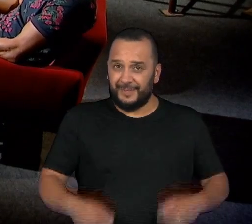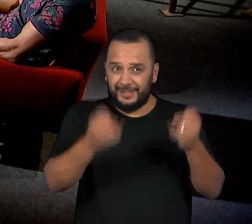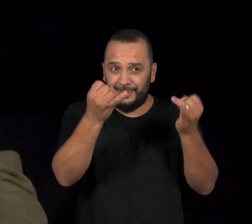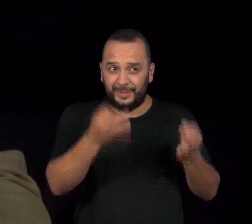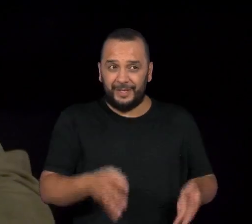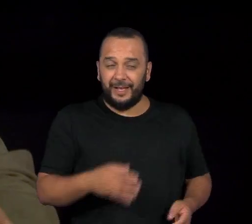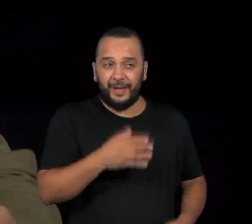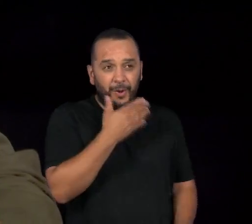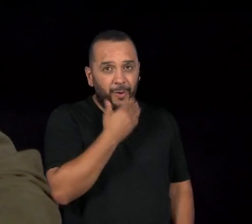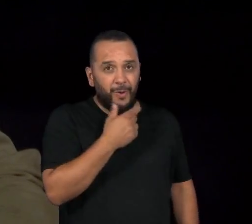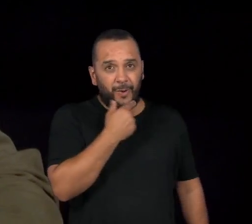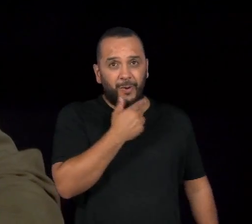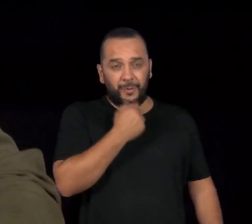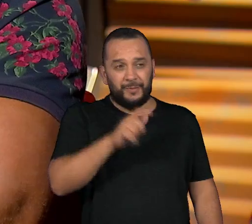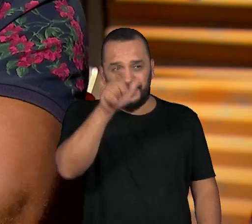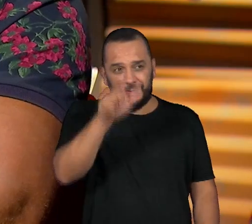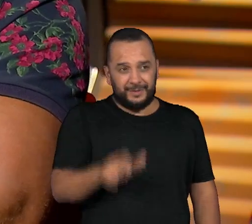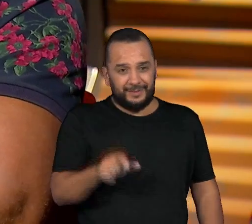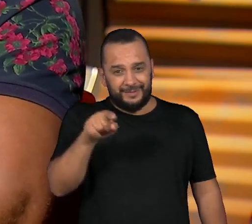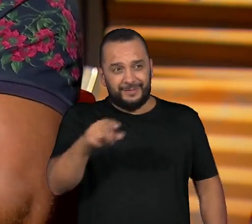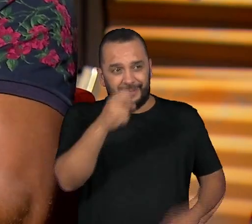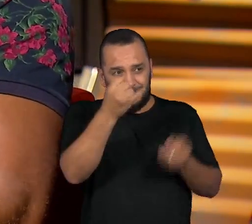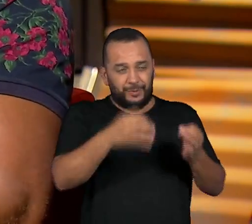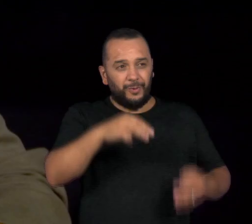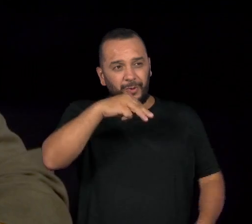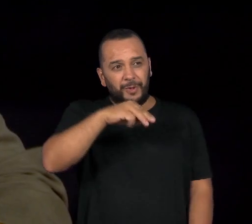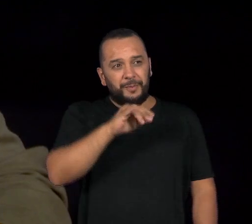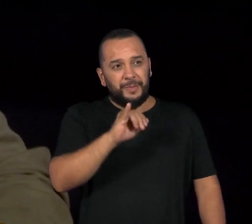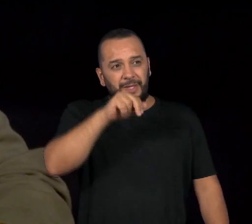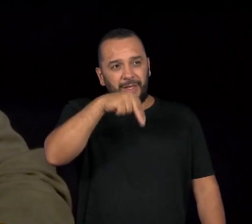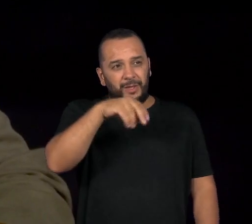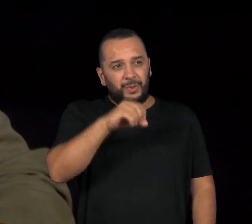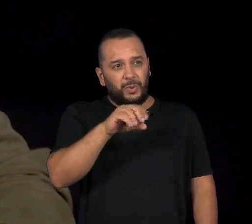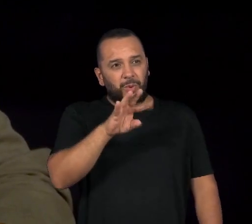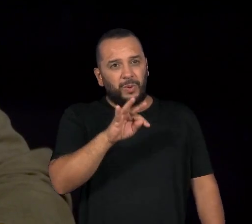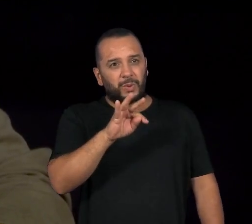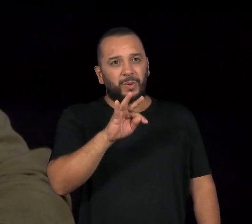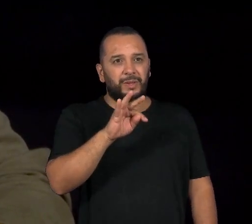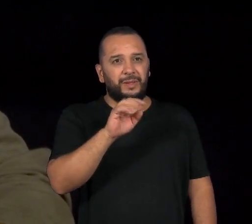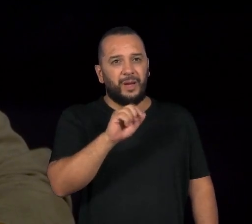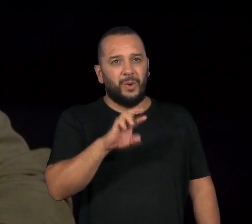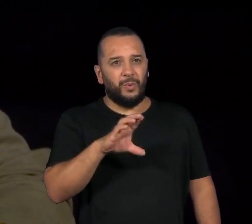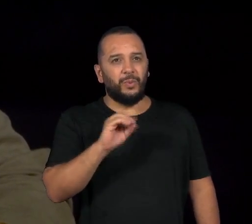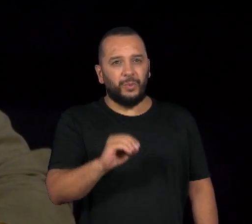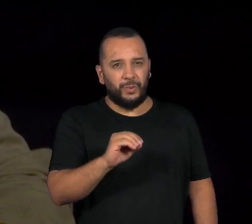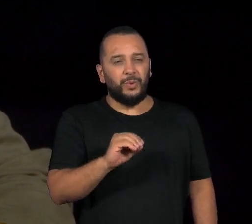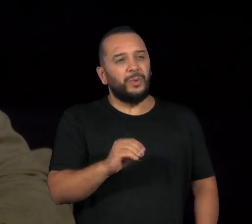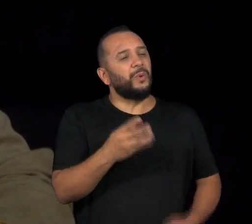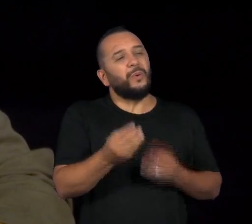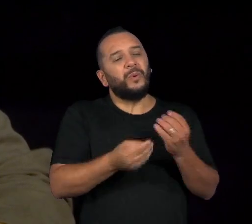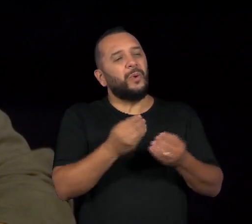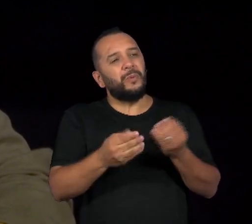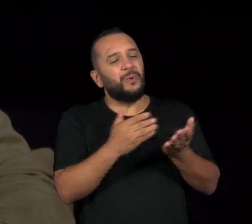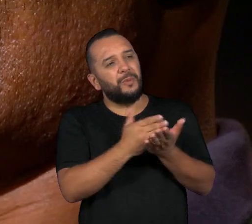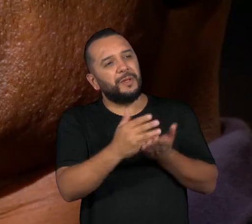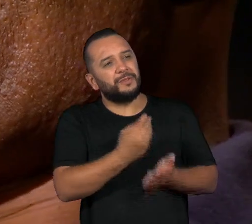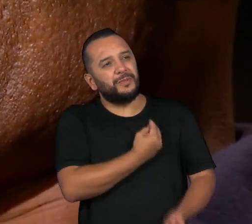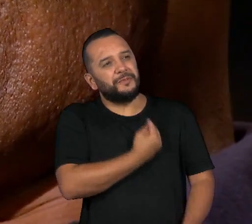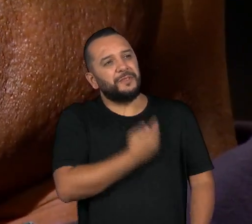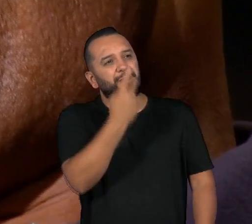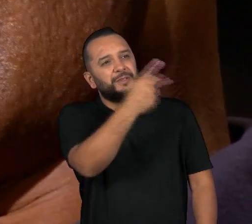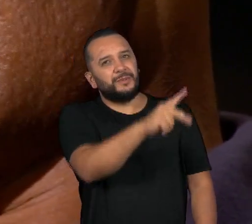já citou, Minotauro. Minotauro. Como que ele entrou? Qual o papel dele na sua estrada?